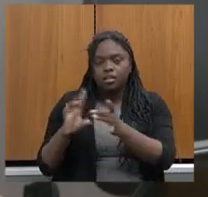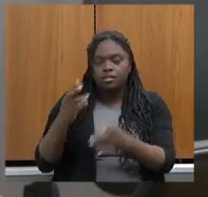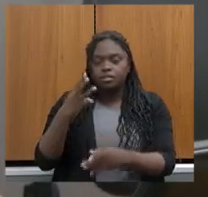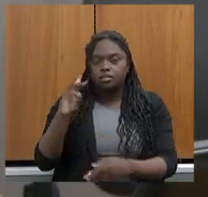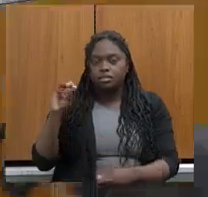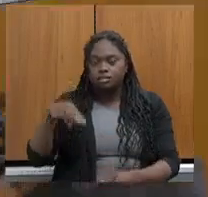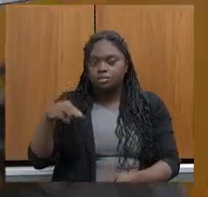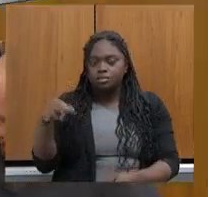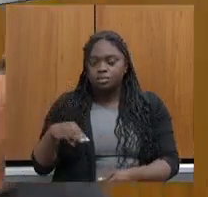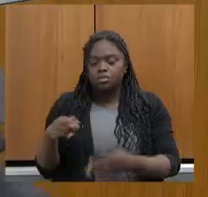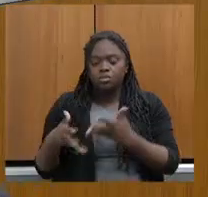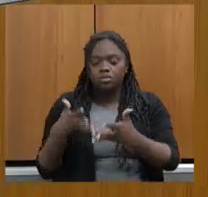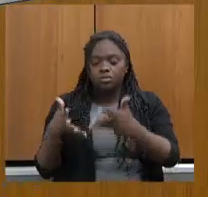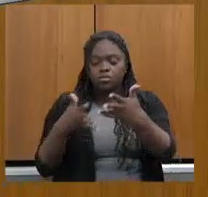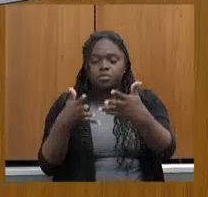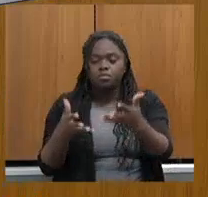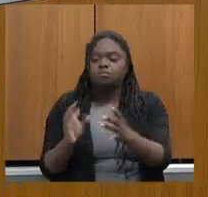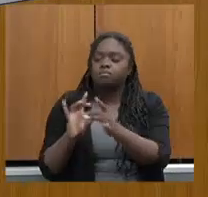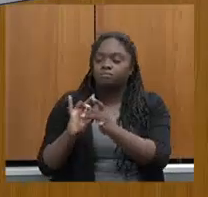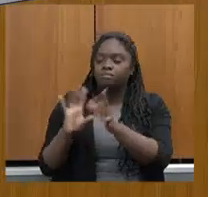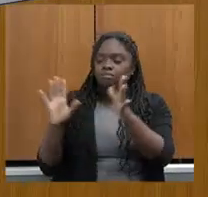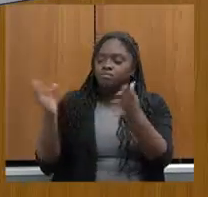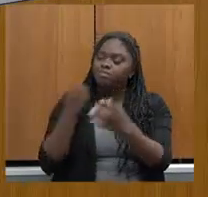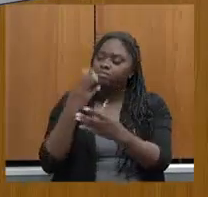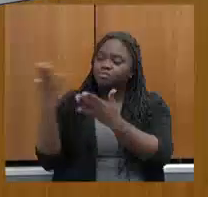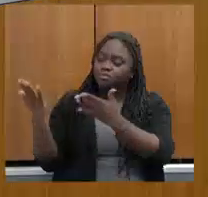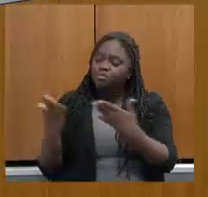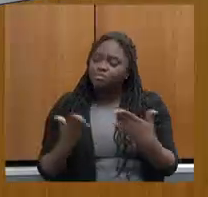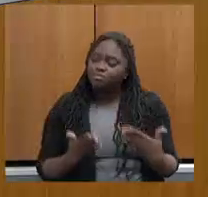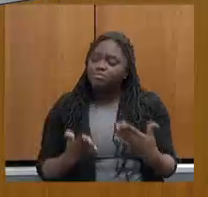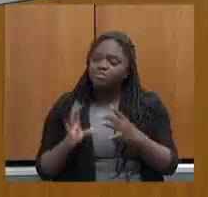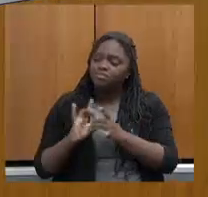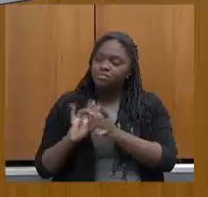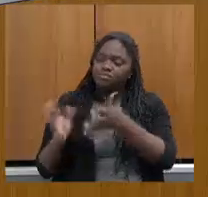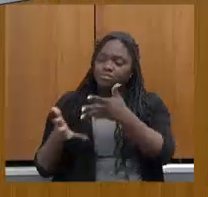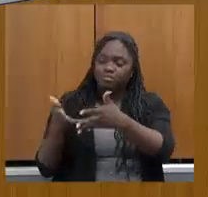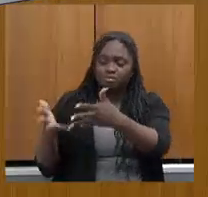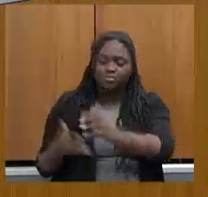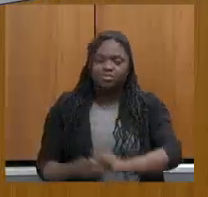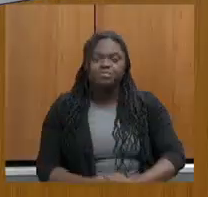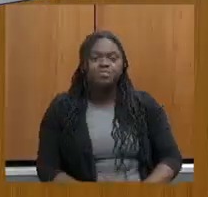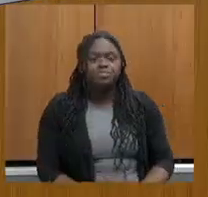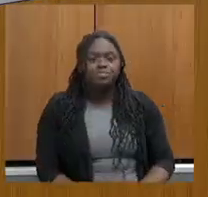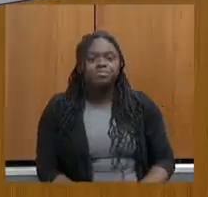sua exposição Comandante fica à vontade seja muito bem-vindo o senhor tem a palavra